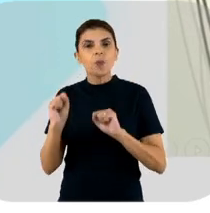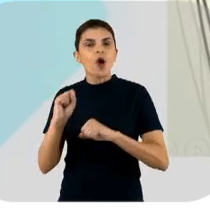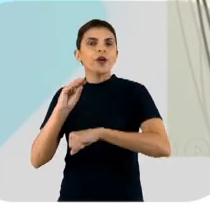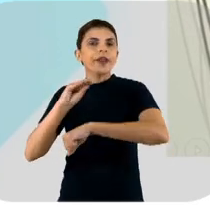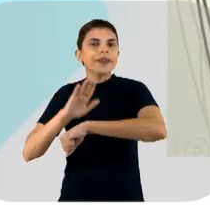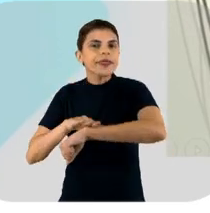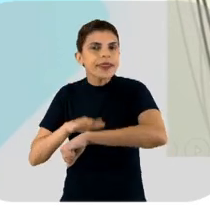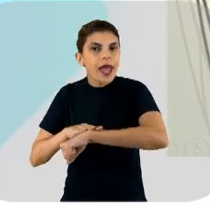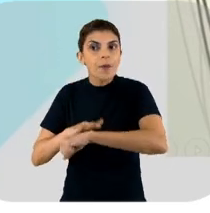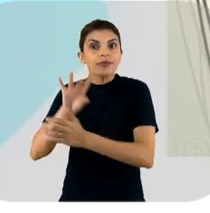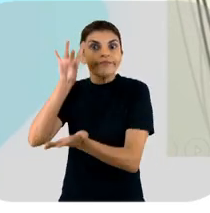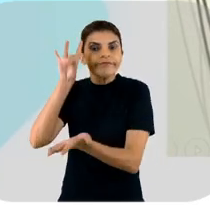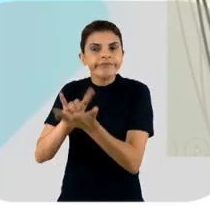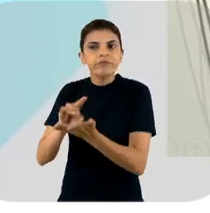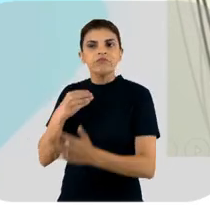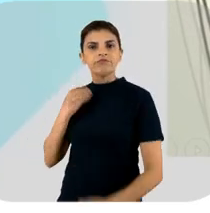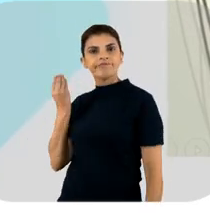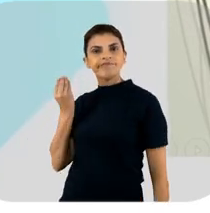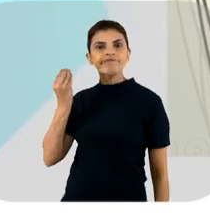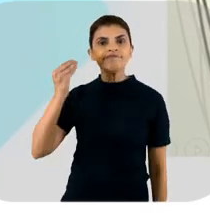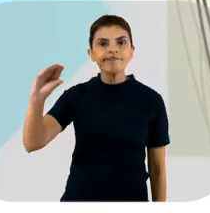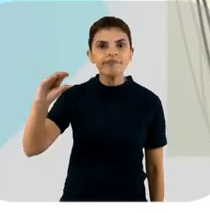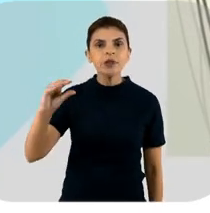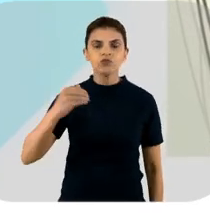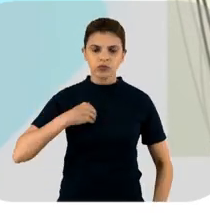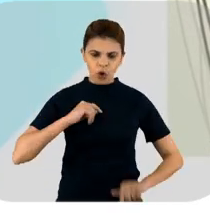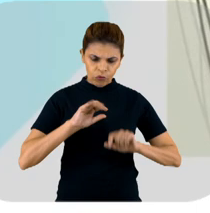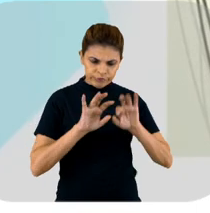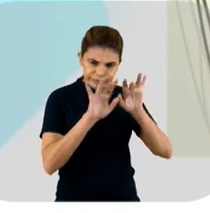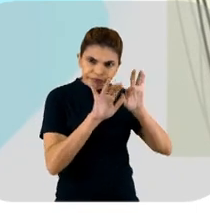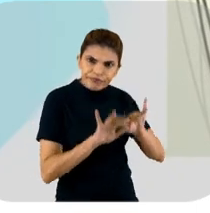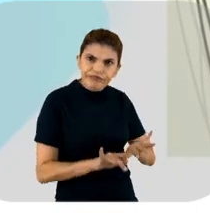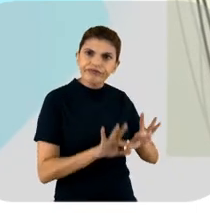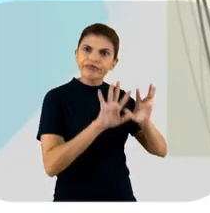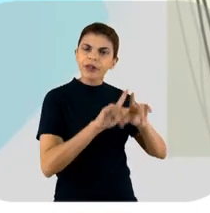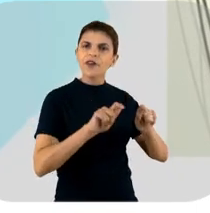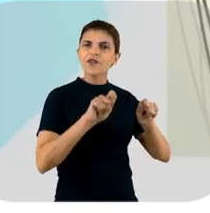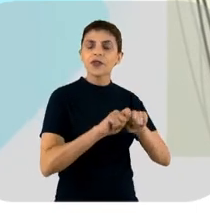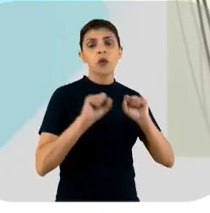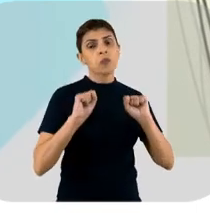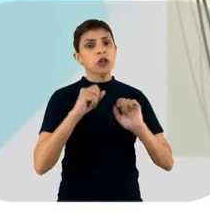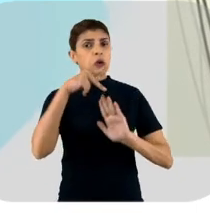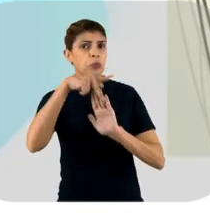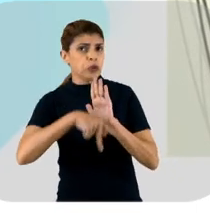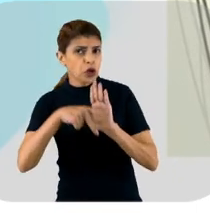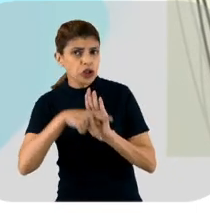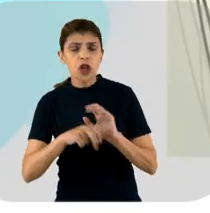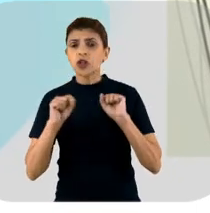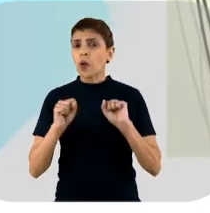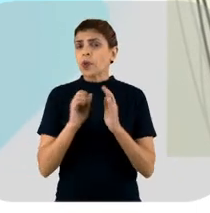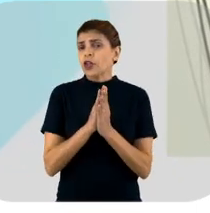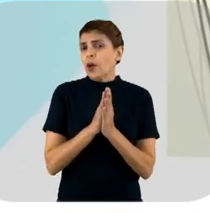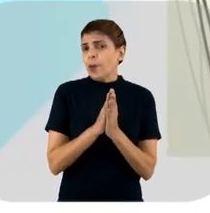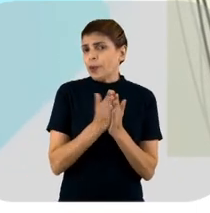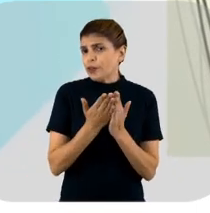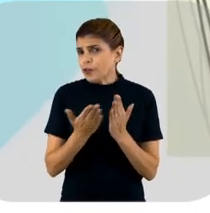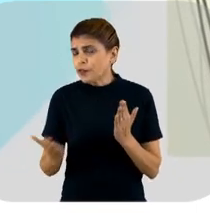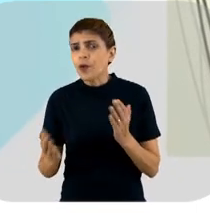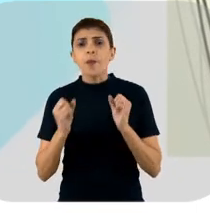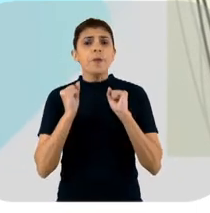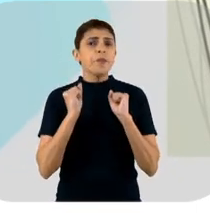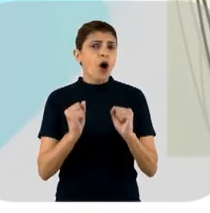pode colocar em tempo real aquilo que você está trabalhando. Pode ser um projeto, pode ser seu